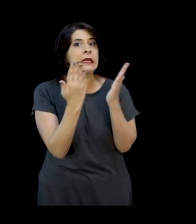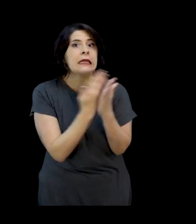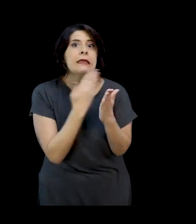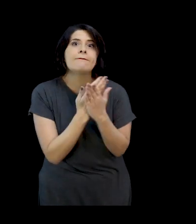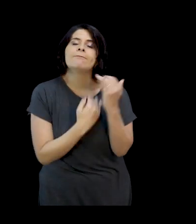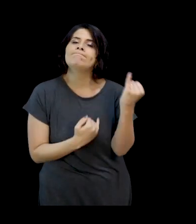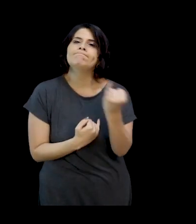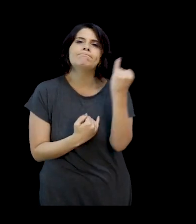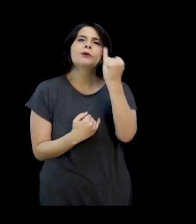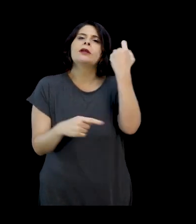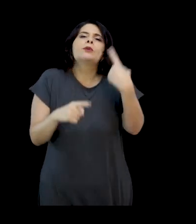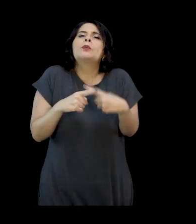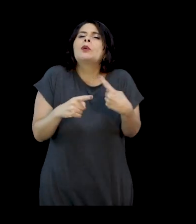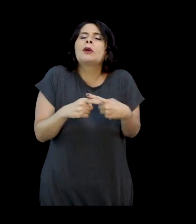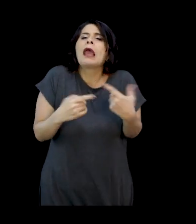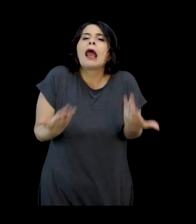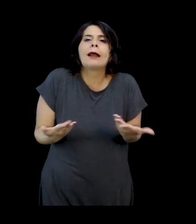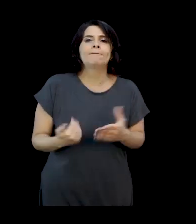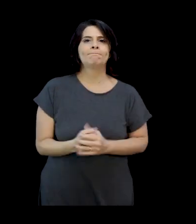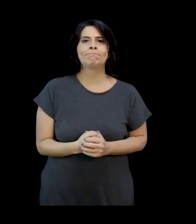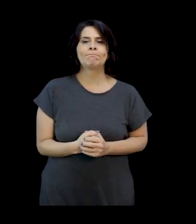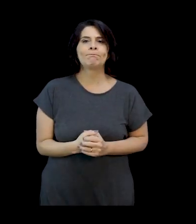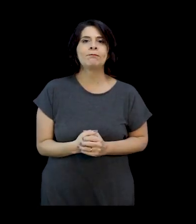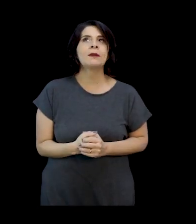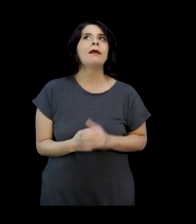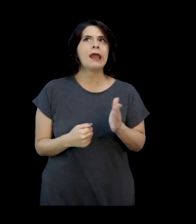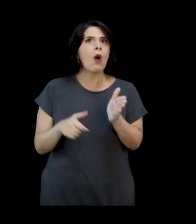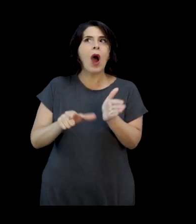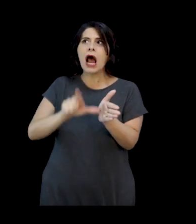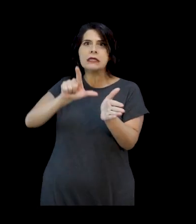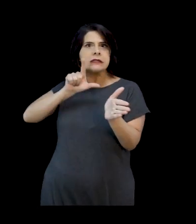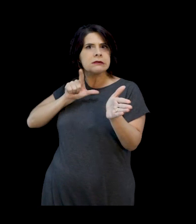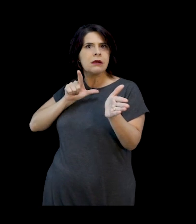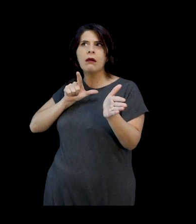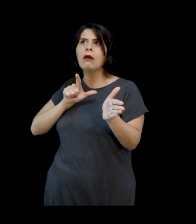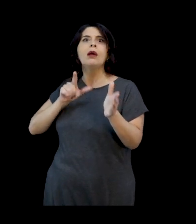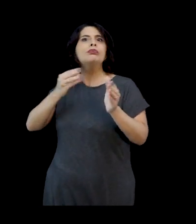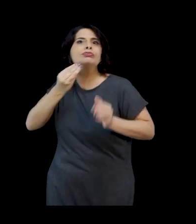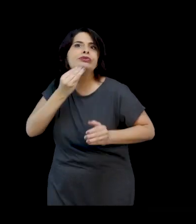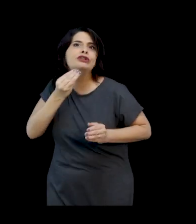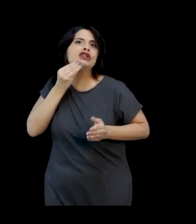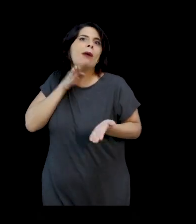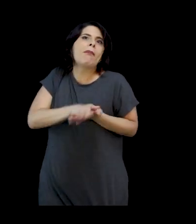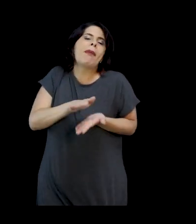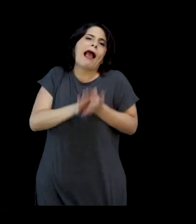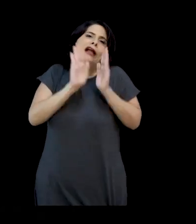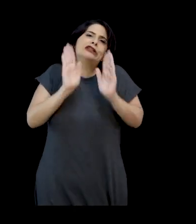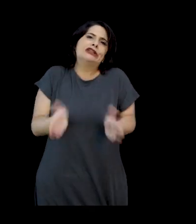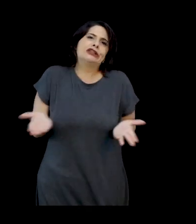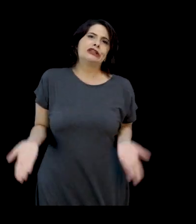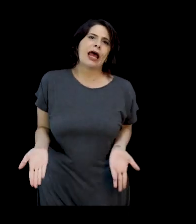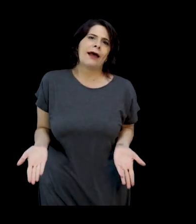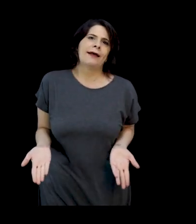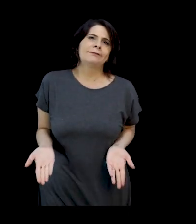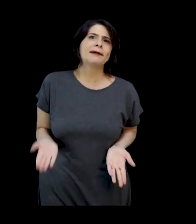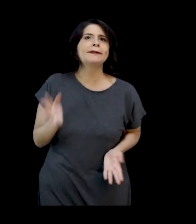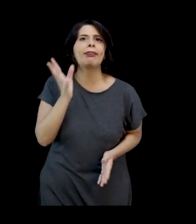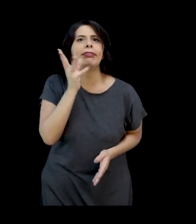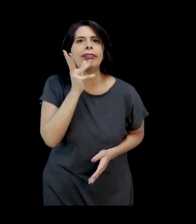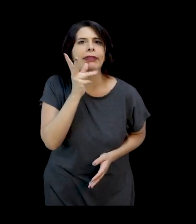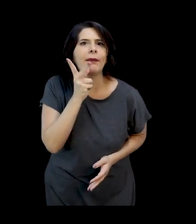surpresa de não tê-lo visto publicado, sendo publicado antes. né, assim, com o